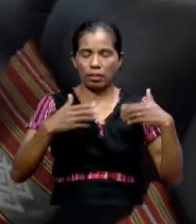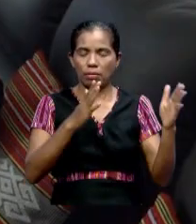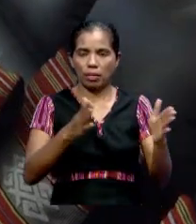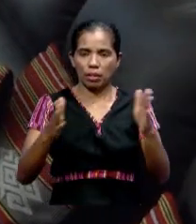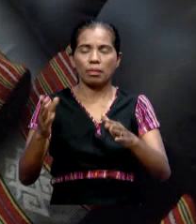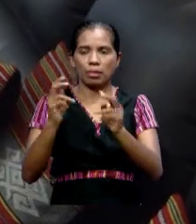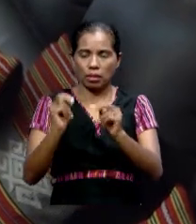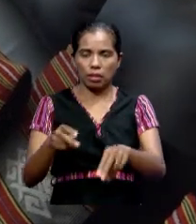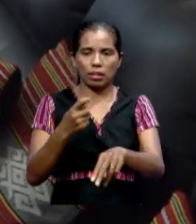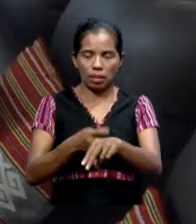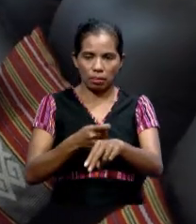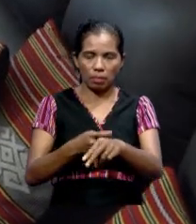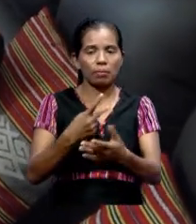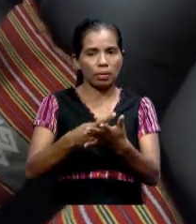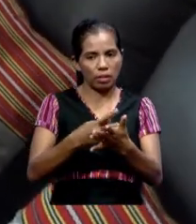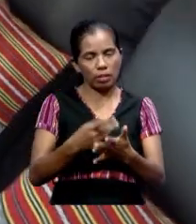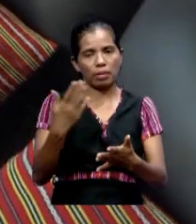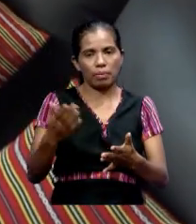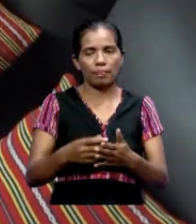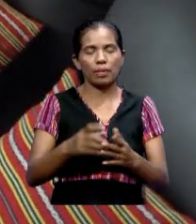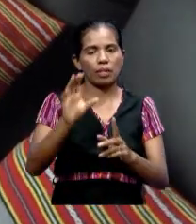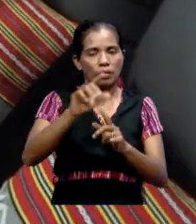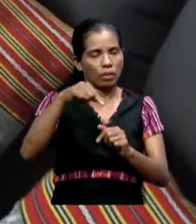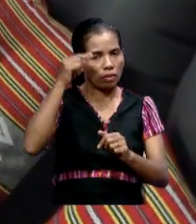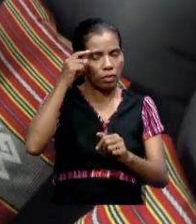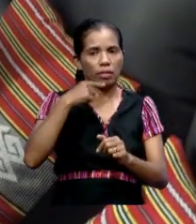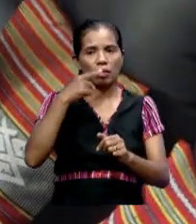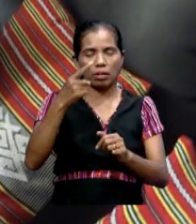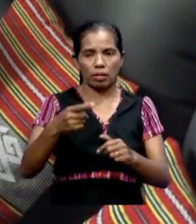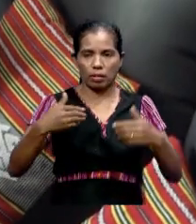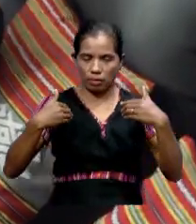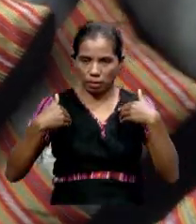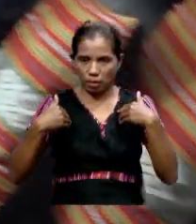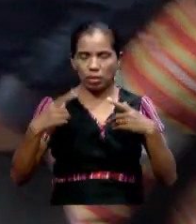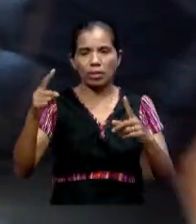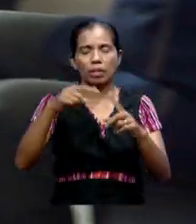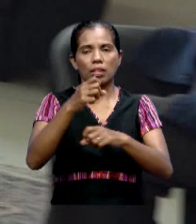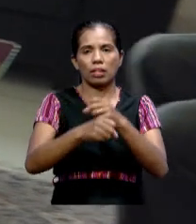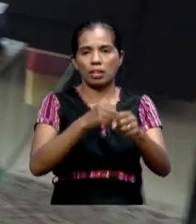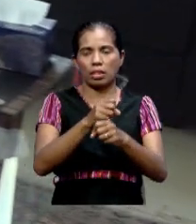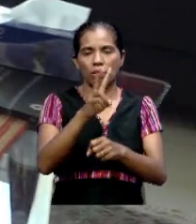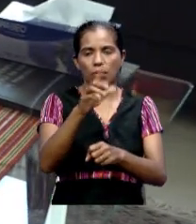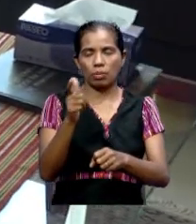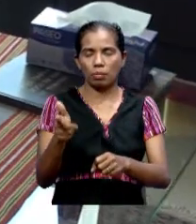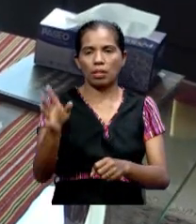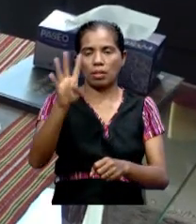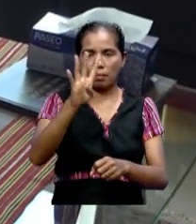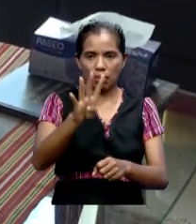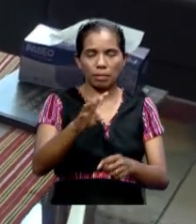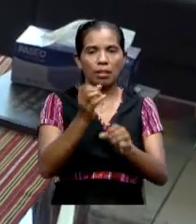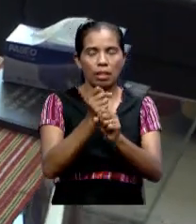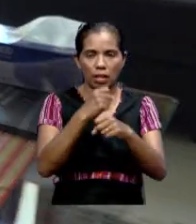ba projeto referem. Tamba ne se fu governo actuir hotar zetu ne be iha to ia tina ringrua ruanu resinhat bela